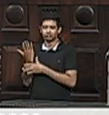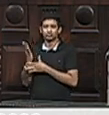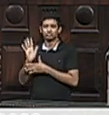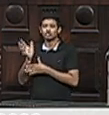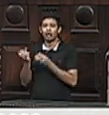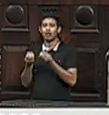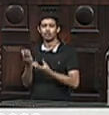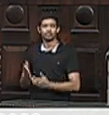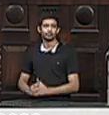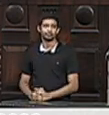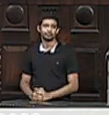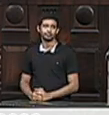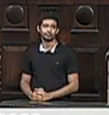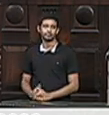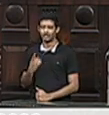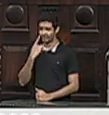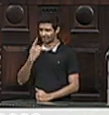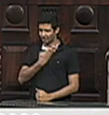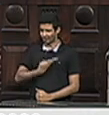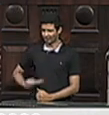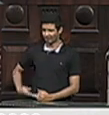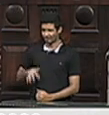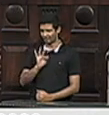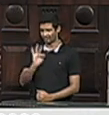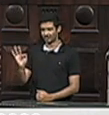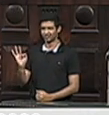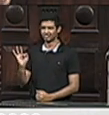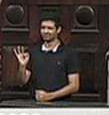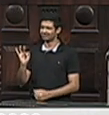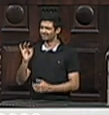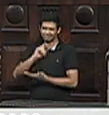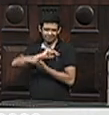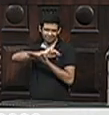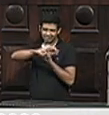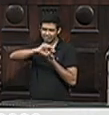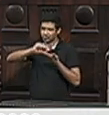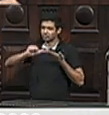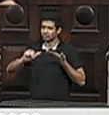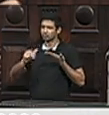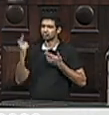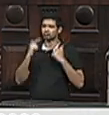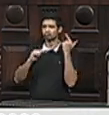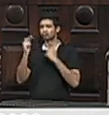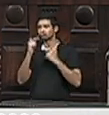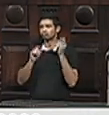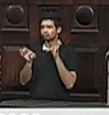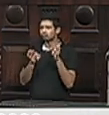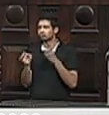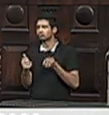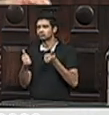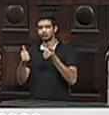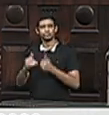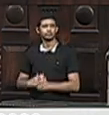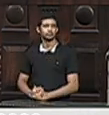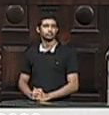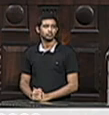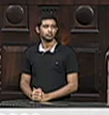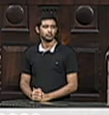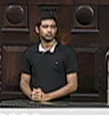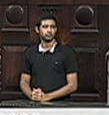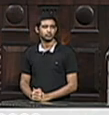do Estado, a contratação do DIEESE, que é uma instituição de pesquisa que lá vai para os seus 60 anos, foi criado